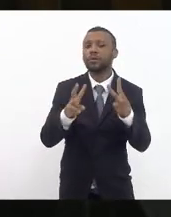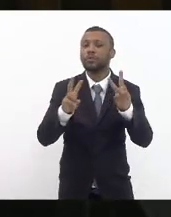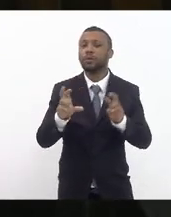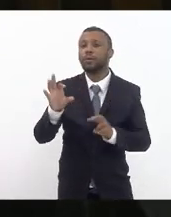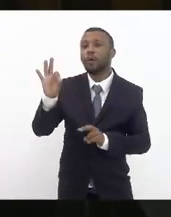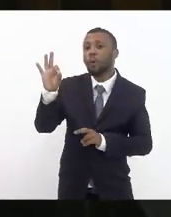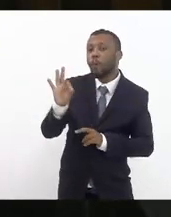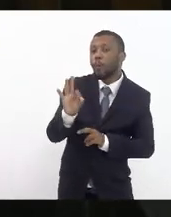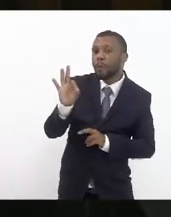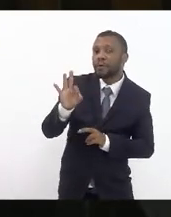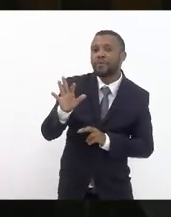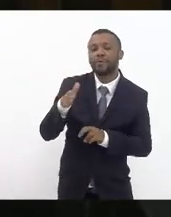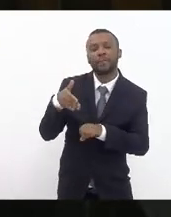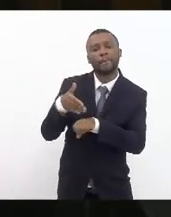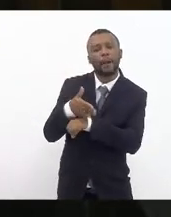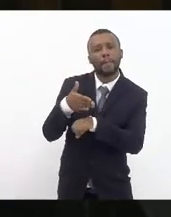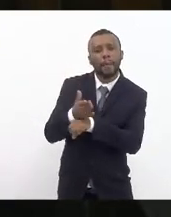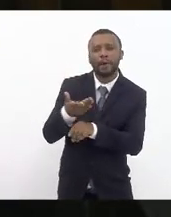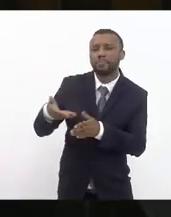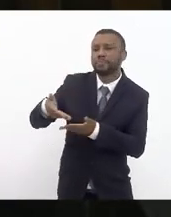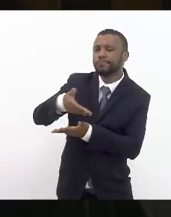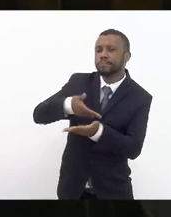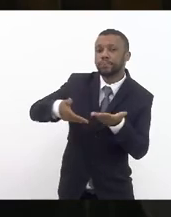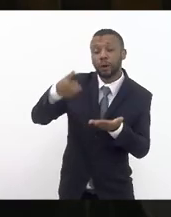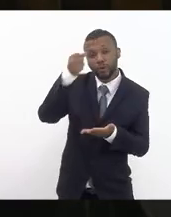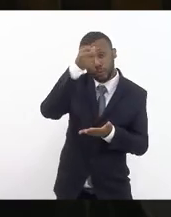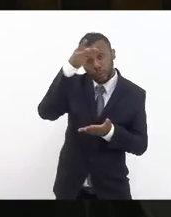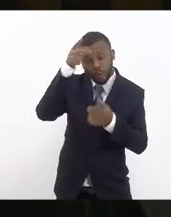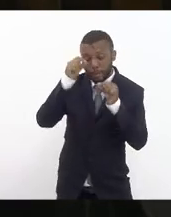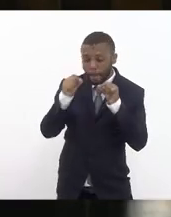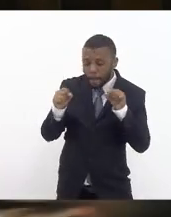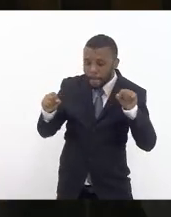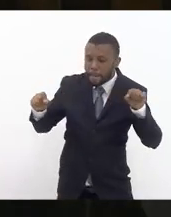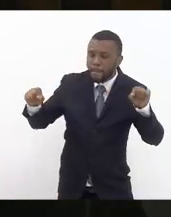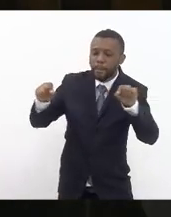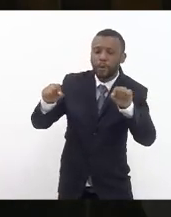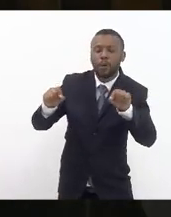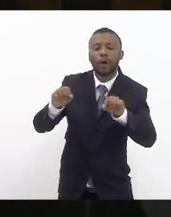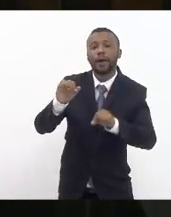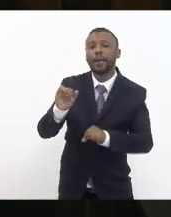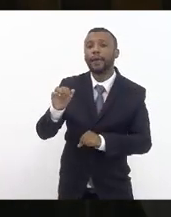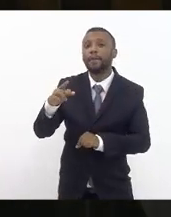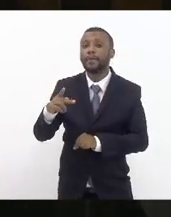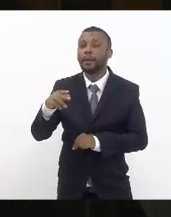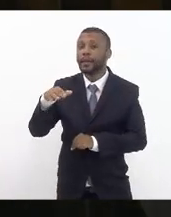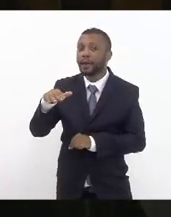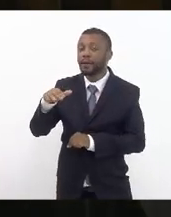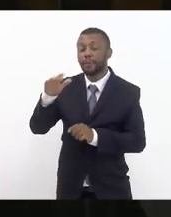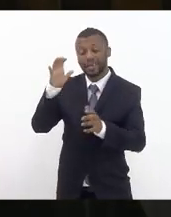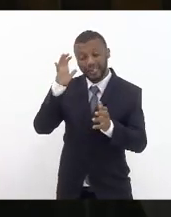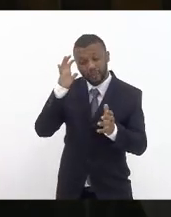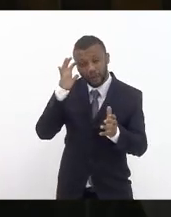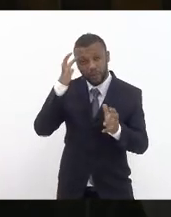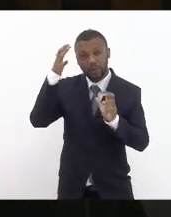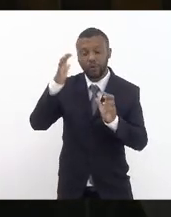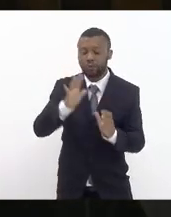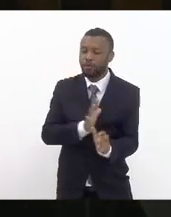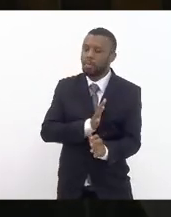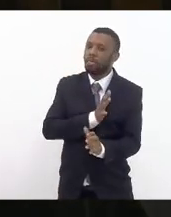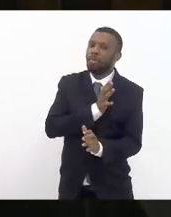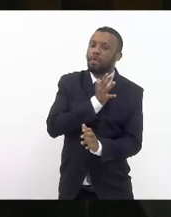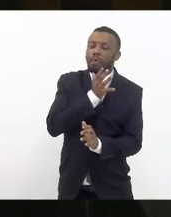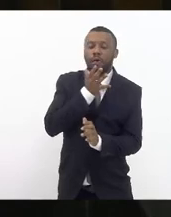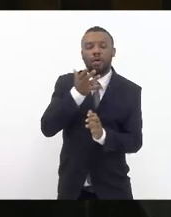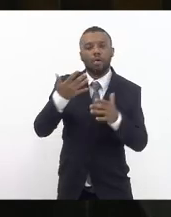de participação dos municípios, o IPM, em casos de calamidade pública